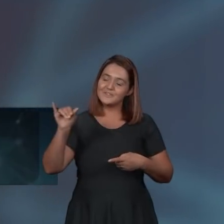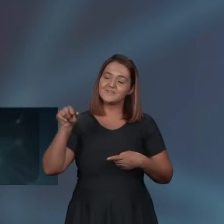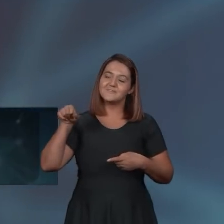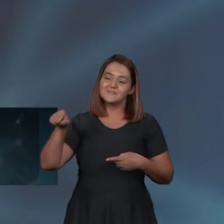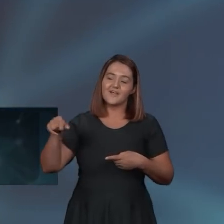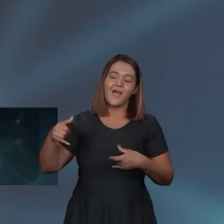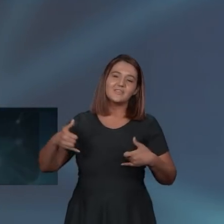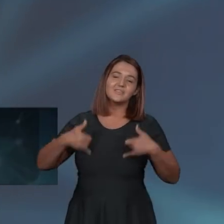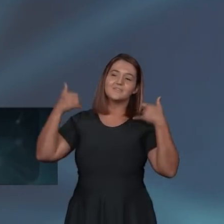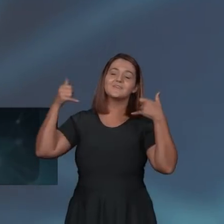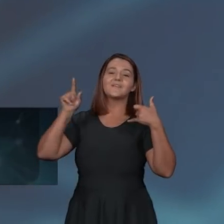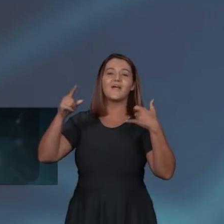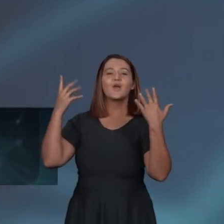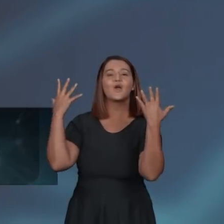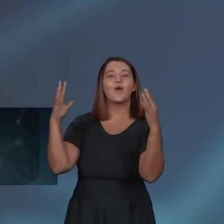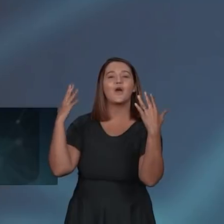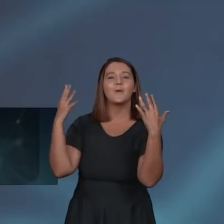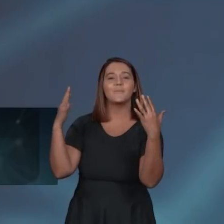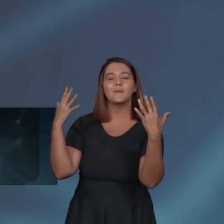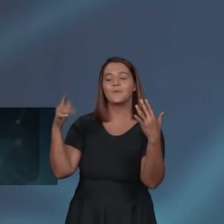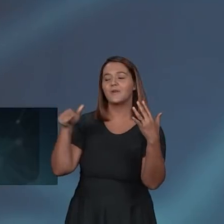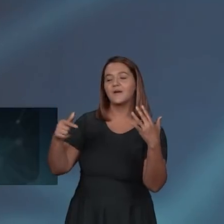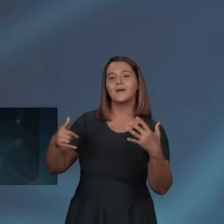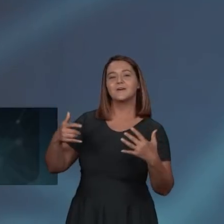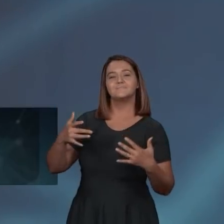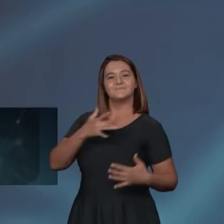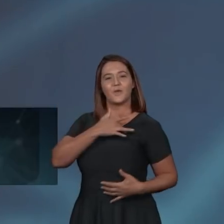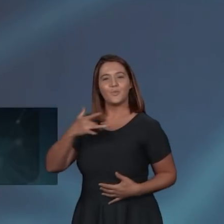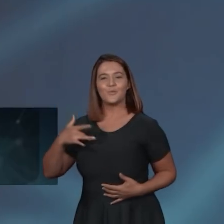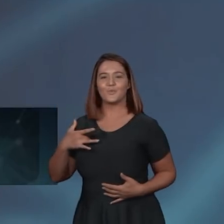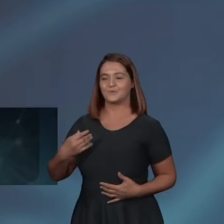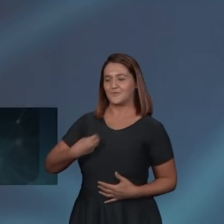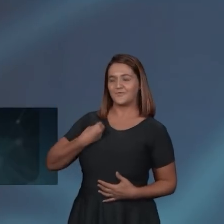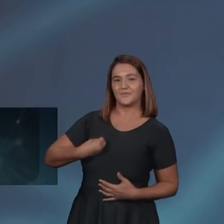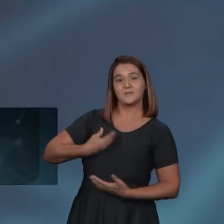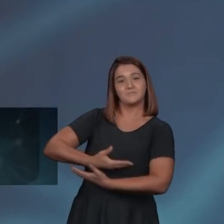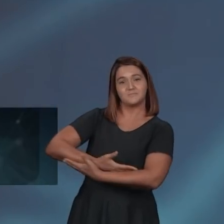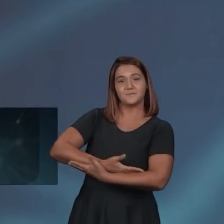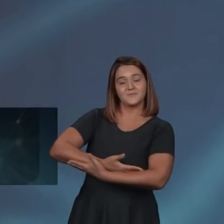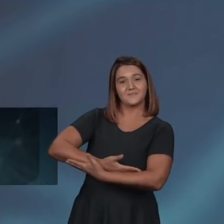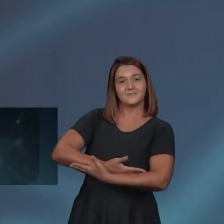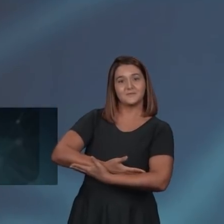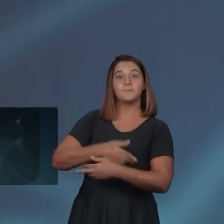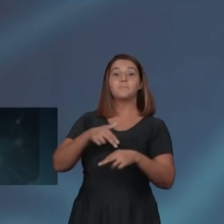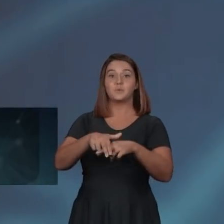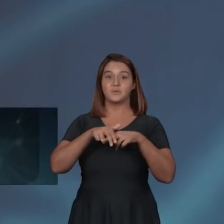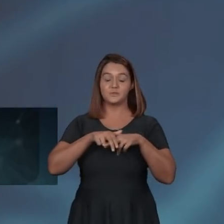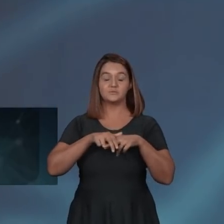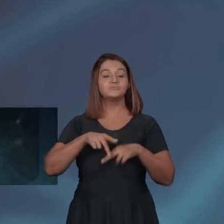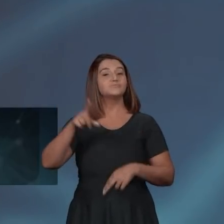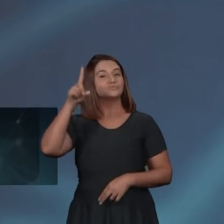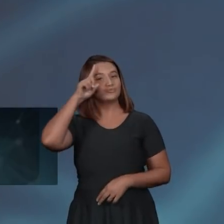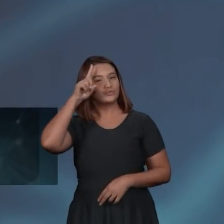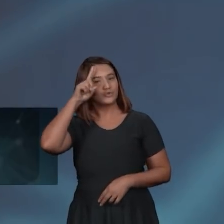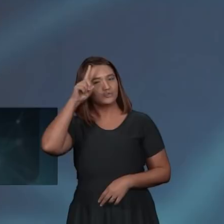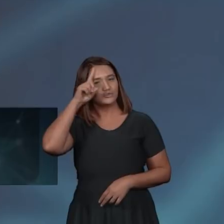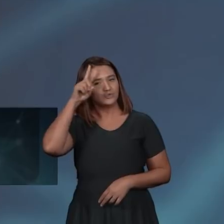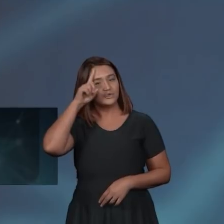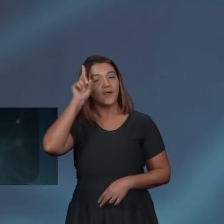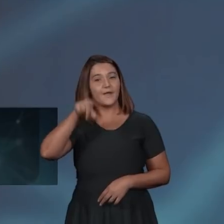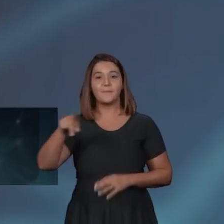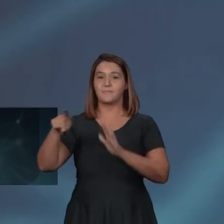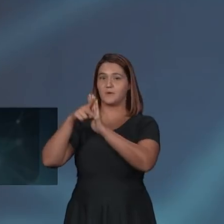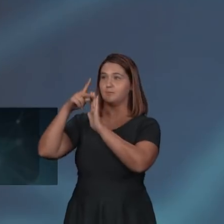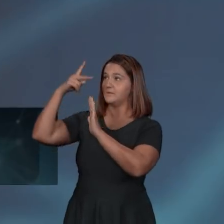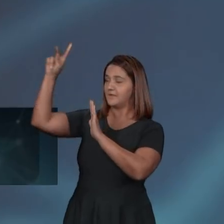comemorar. Então, dito dessa forma, eu posso colocar para você que todos os dias são dias de Deus. Domingo, segunda, terça, quarta,